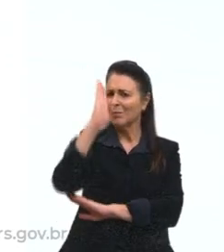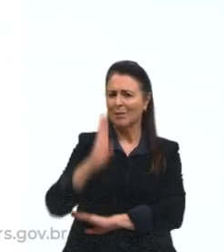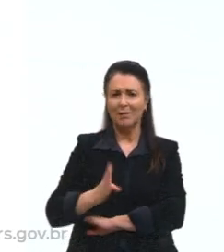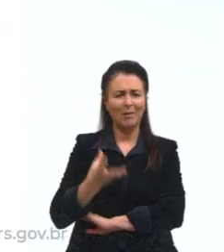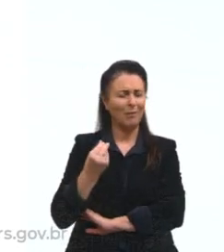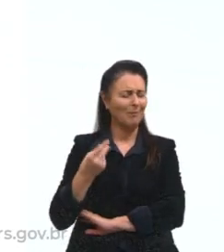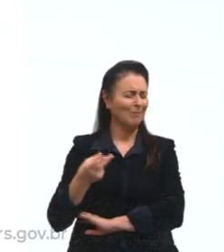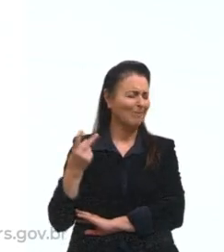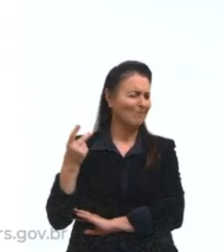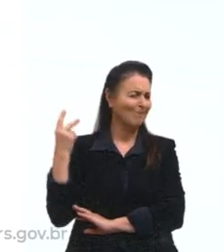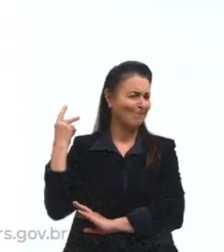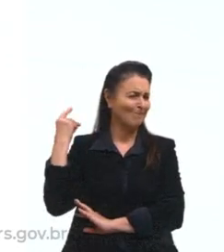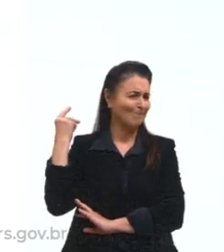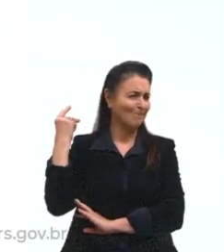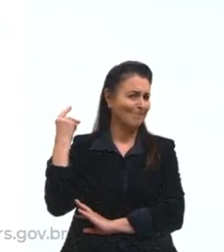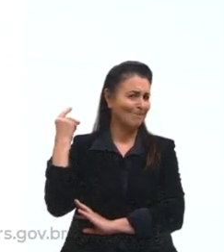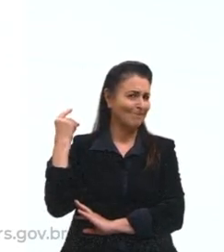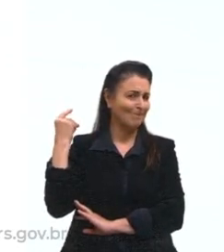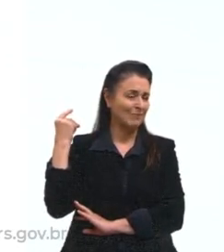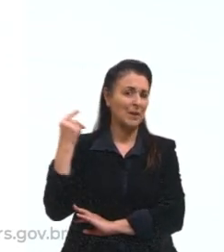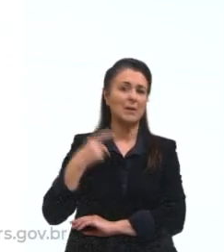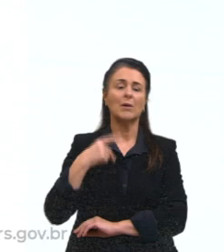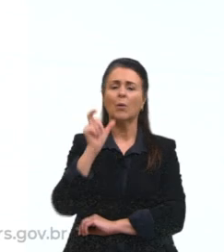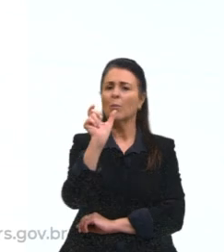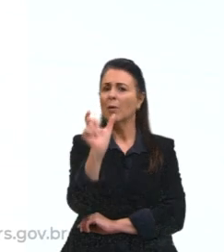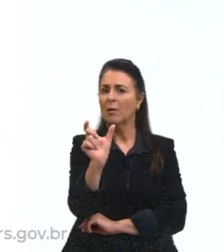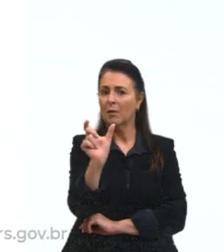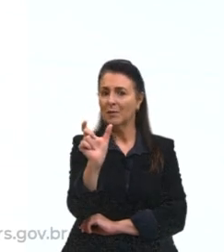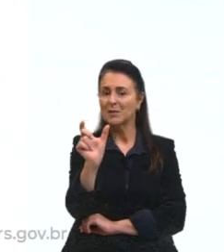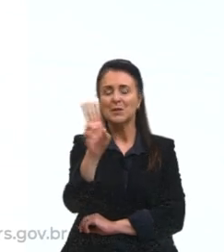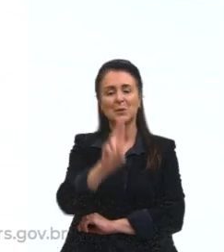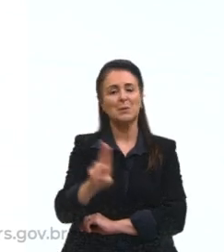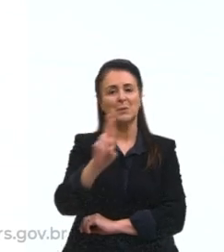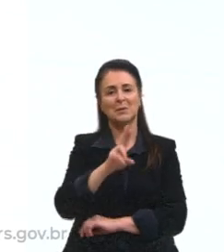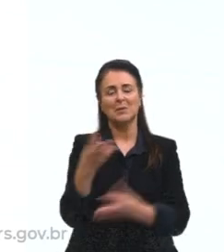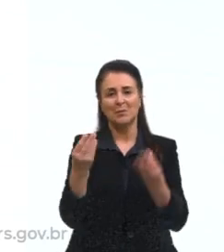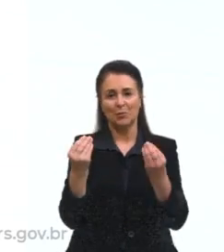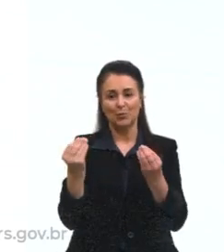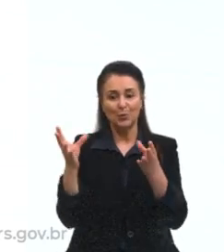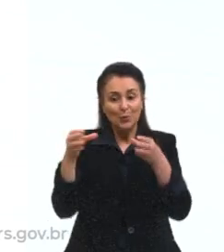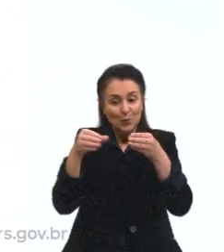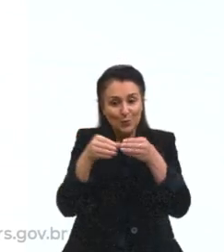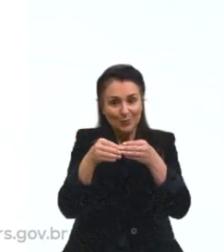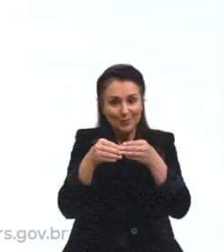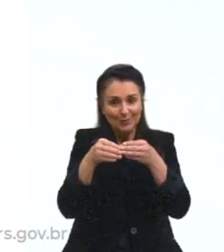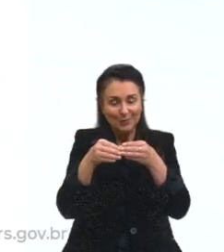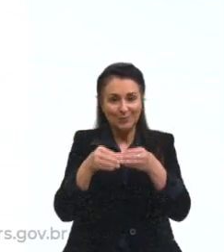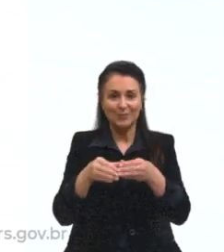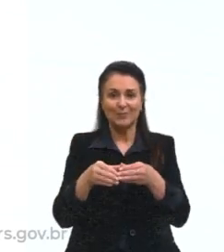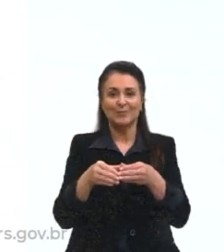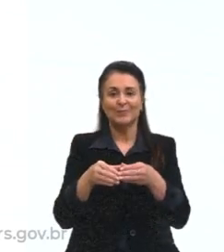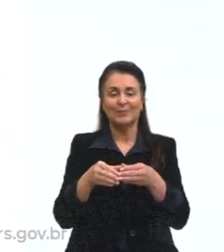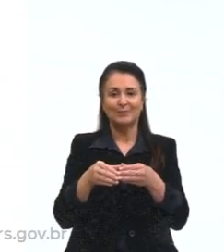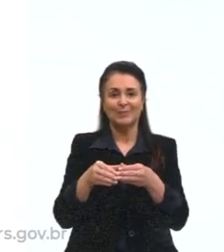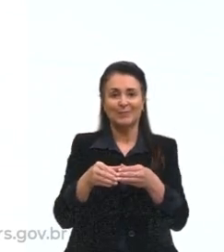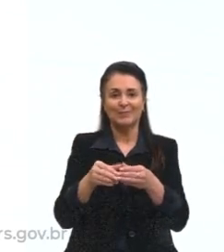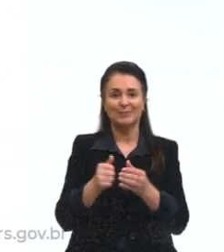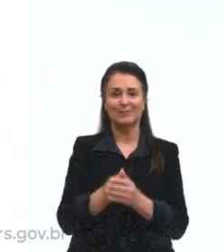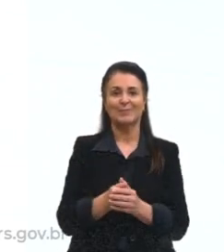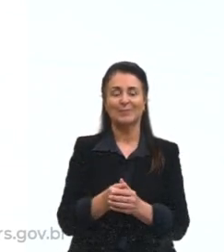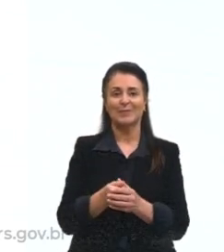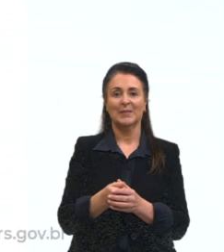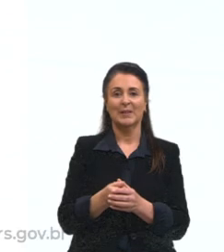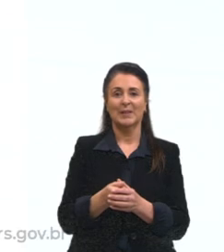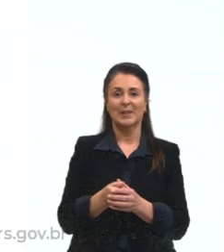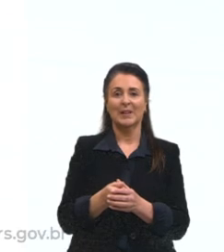E por coincidência são palavras todas de um conjunto Ok vamos lá adiante ó